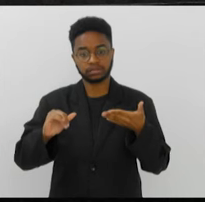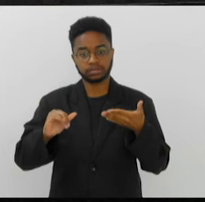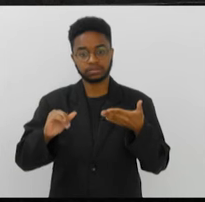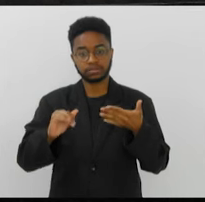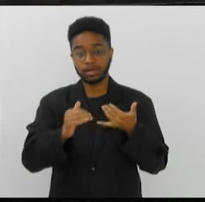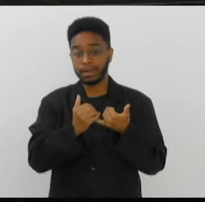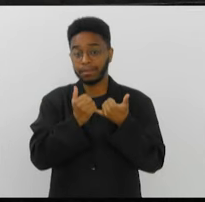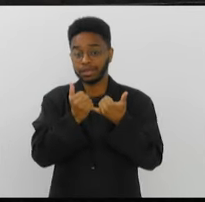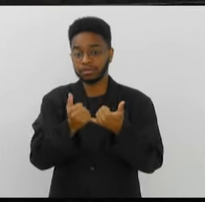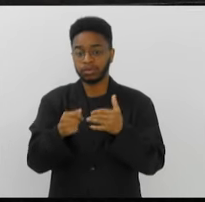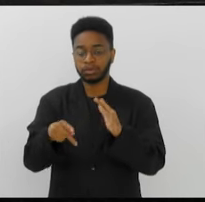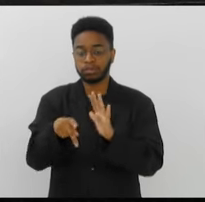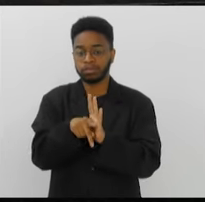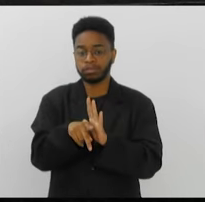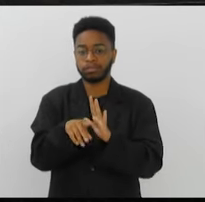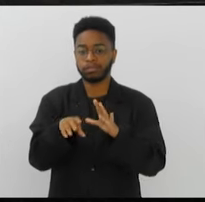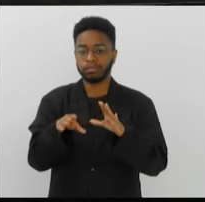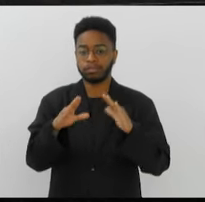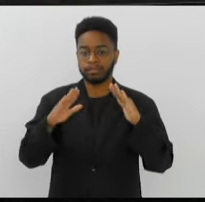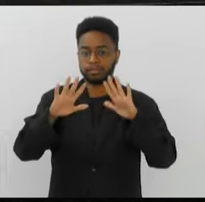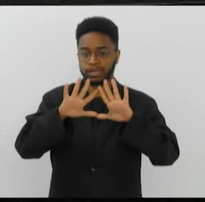patrimônio da milícia.